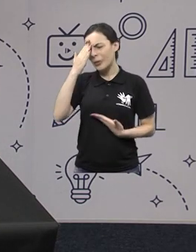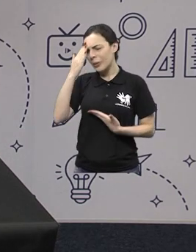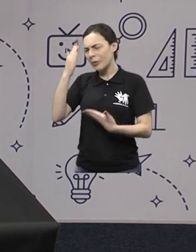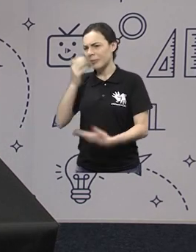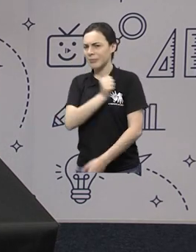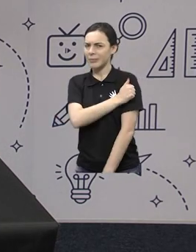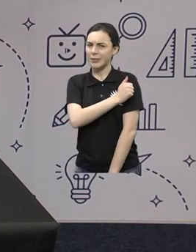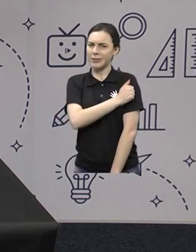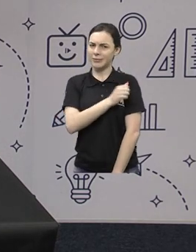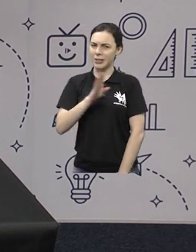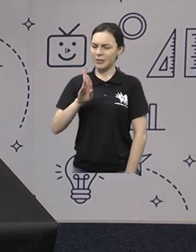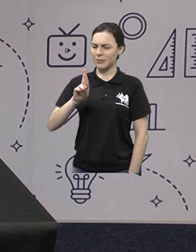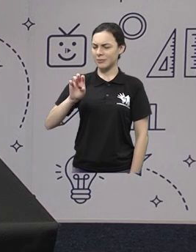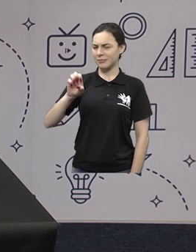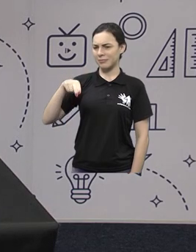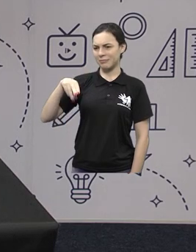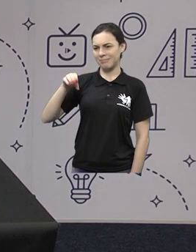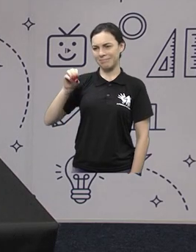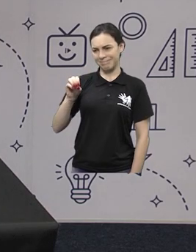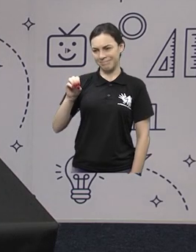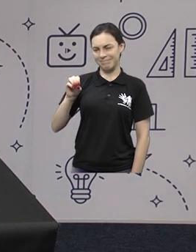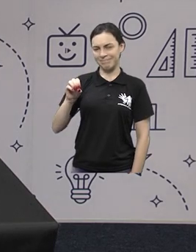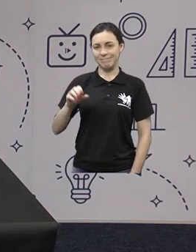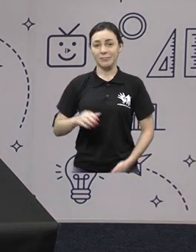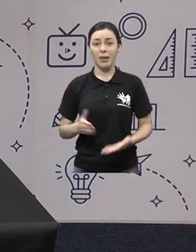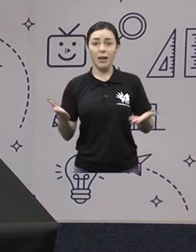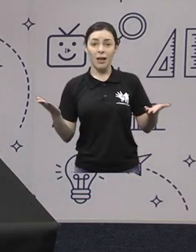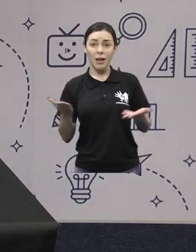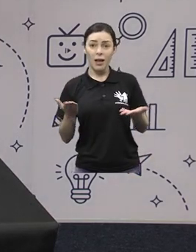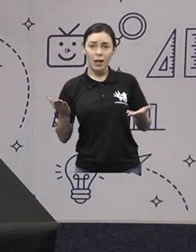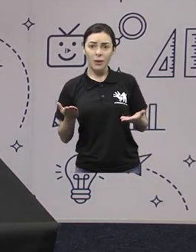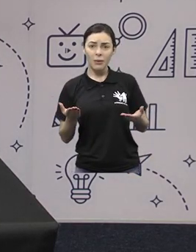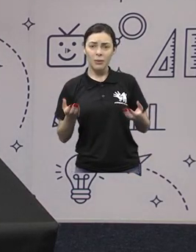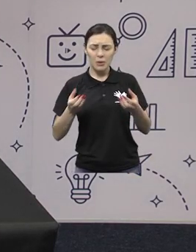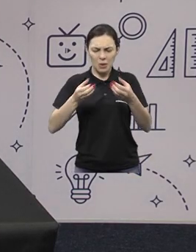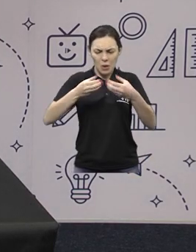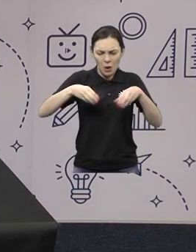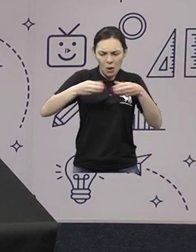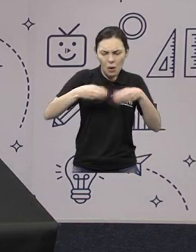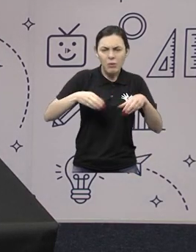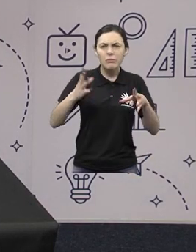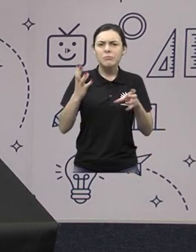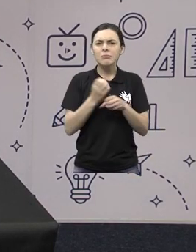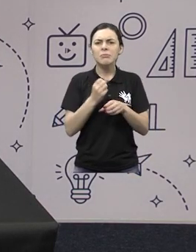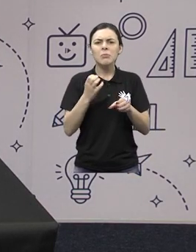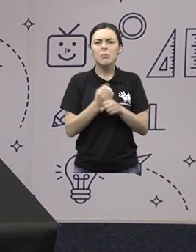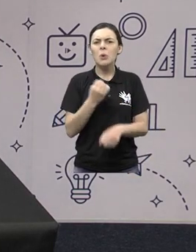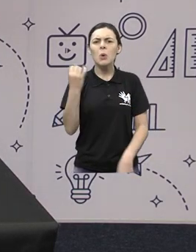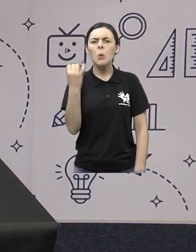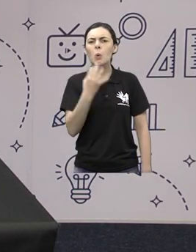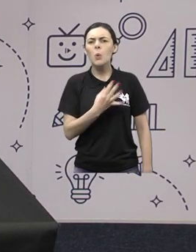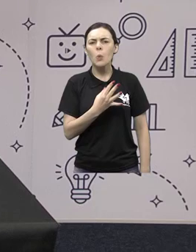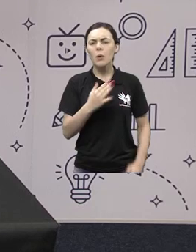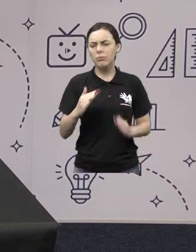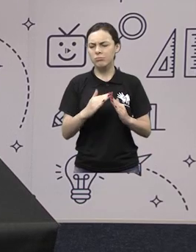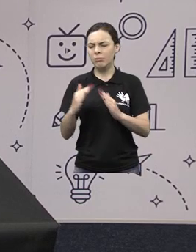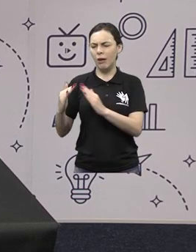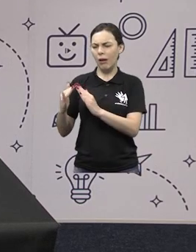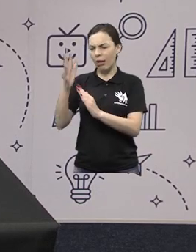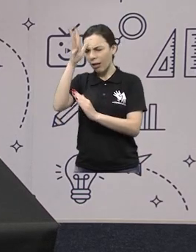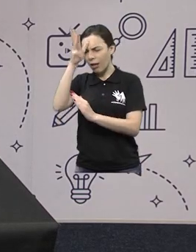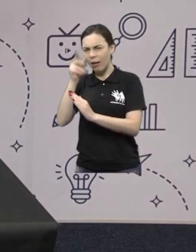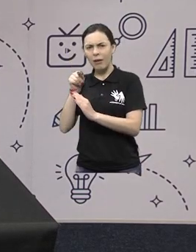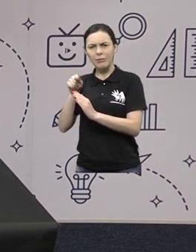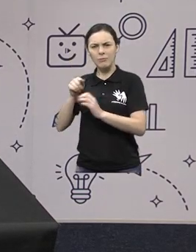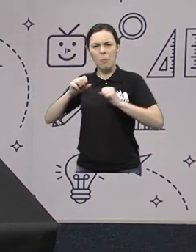contribuição para a nossa aula. Agora, nós vamos fazer a contagem novamente de quantos ovos a galinha do vizinho